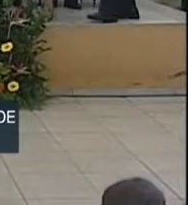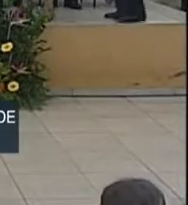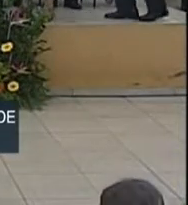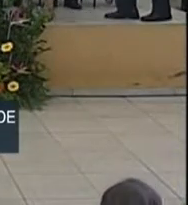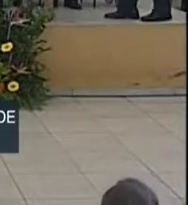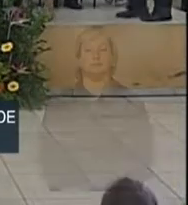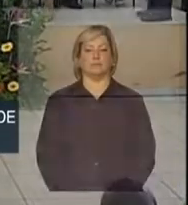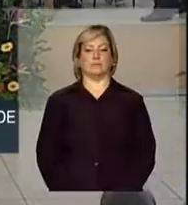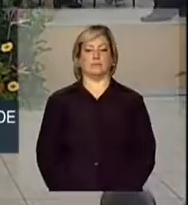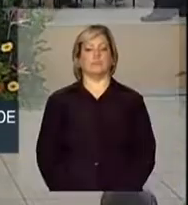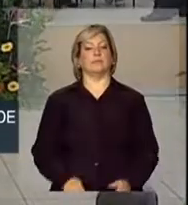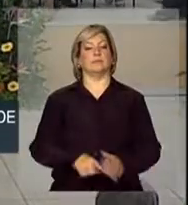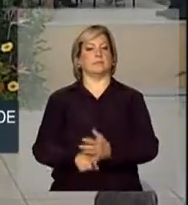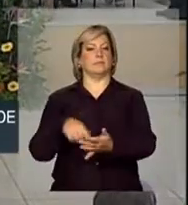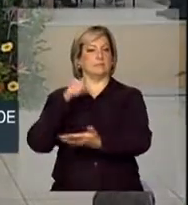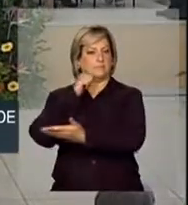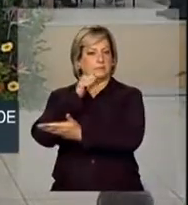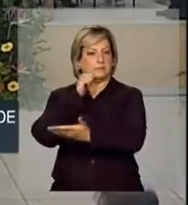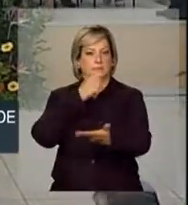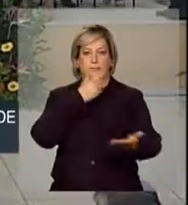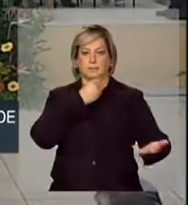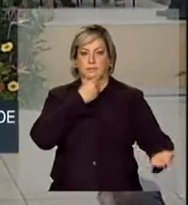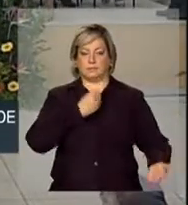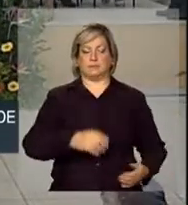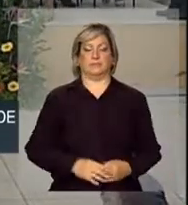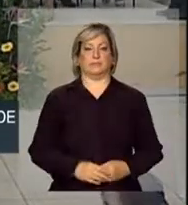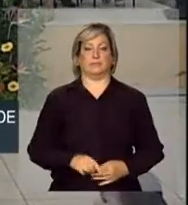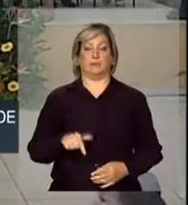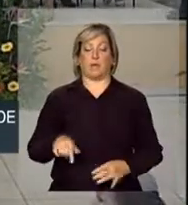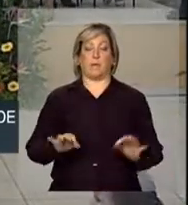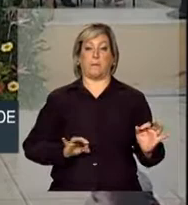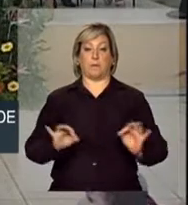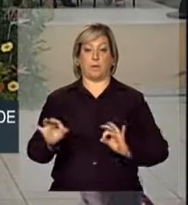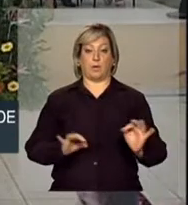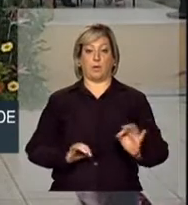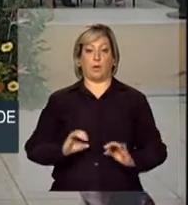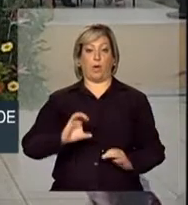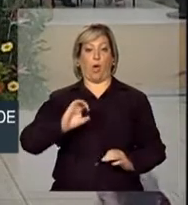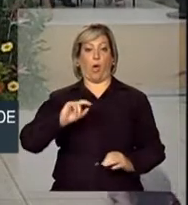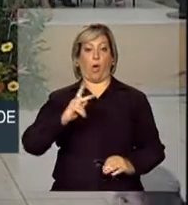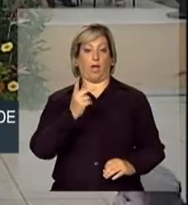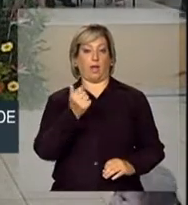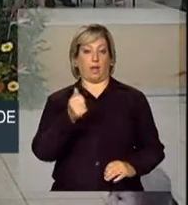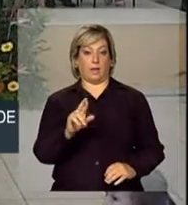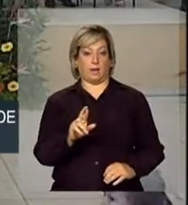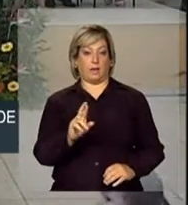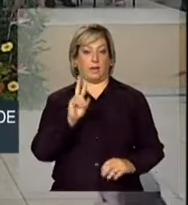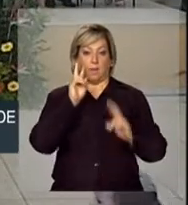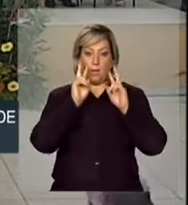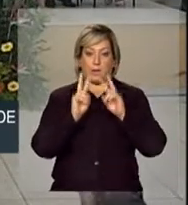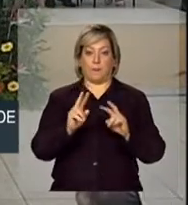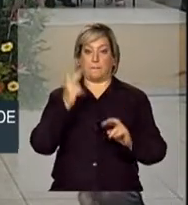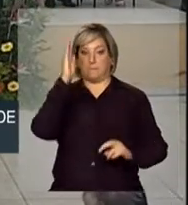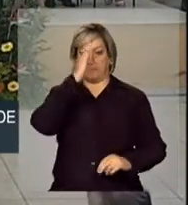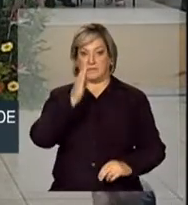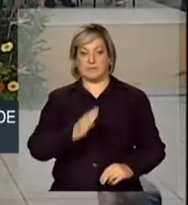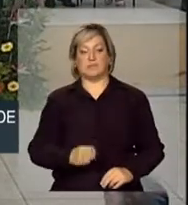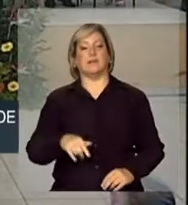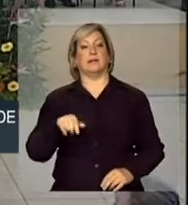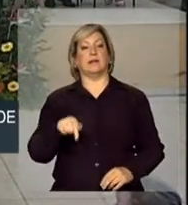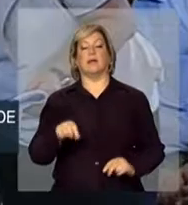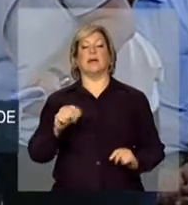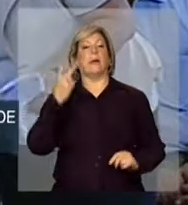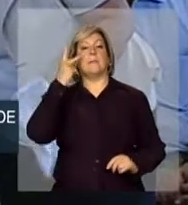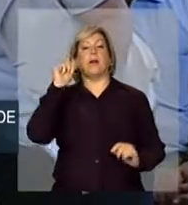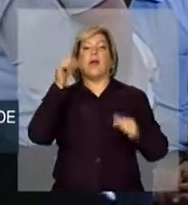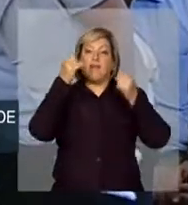Olá senhoras e senhores projeto olhar Brasil objetiva reduzir a evasão